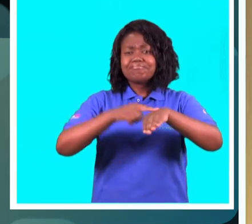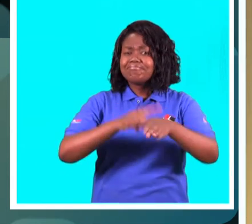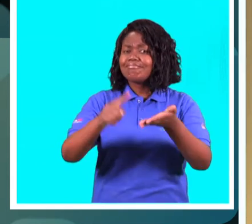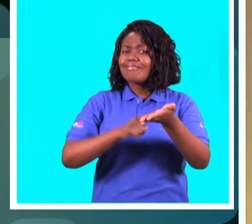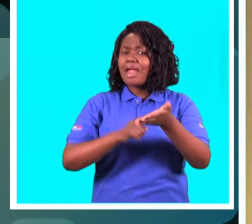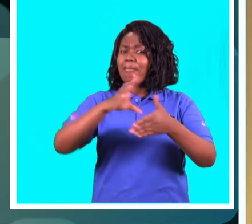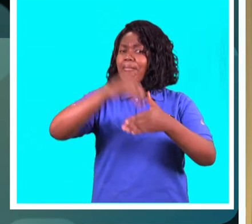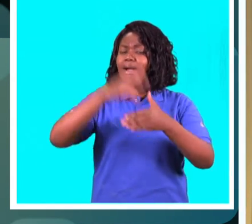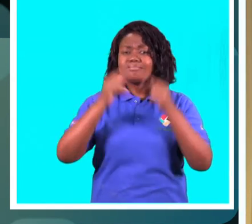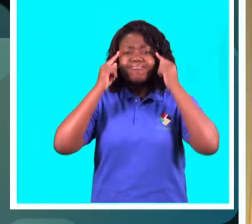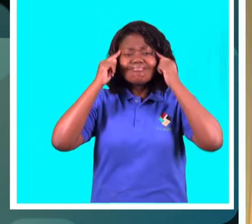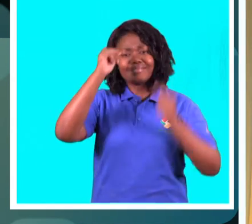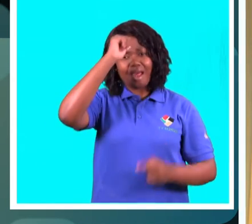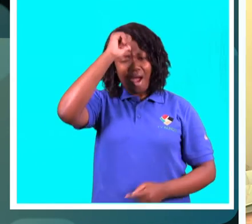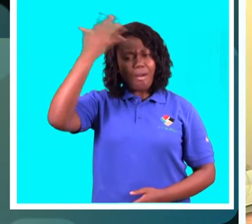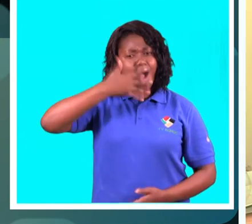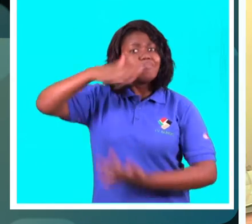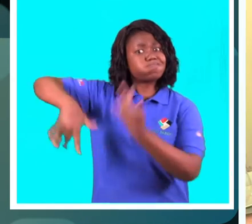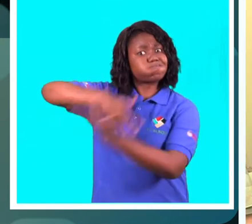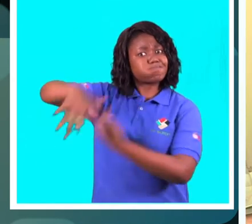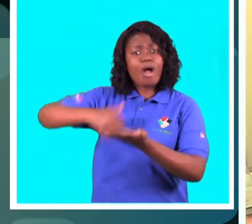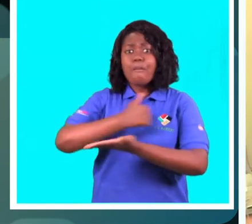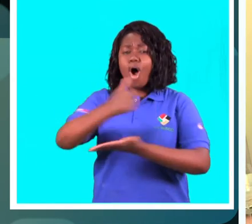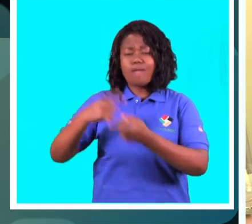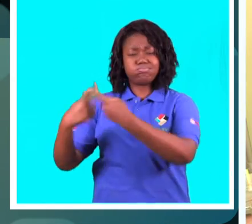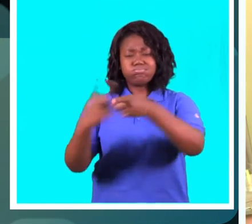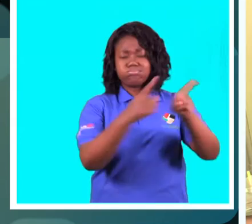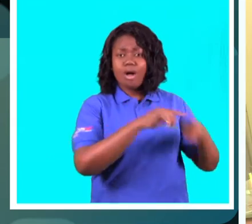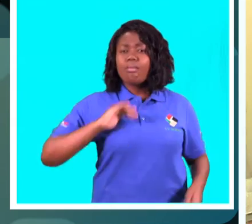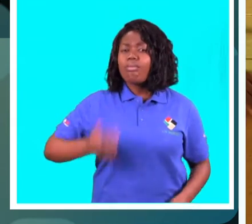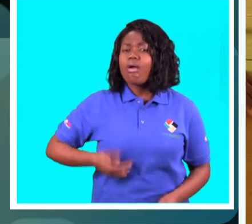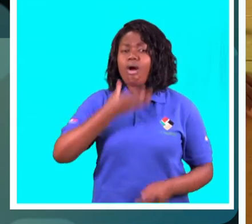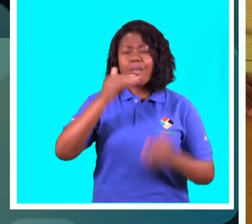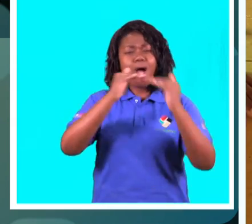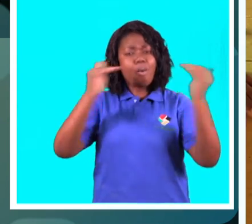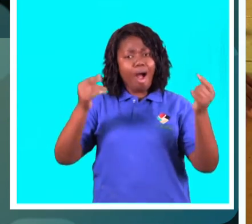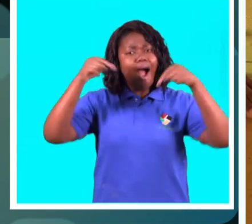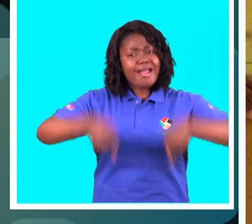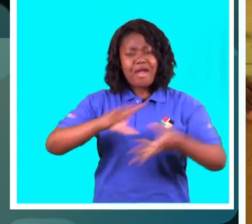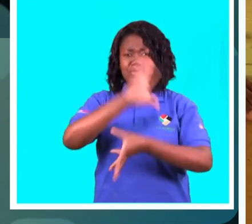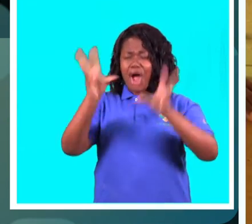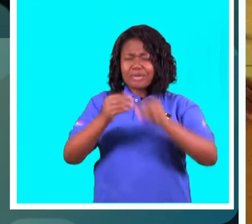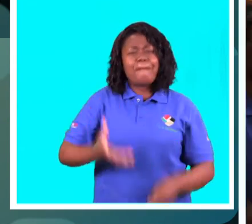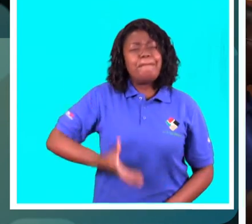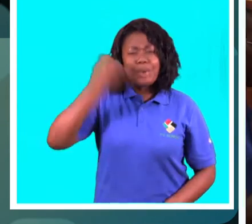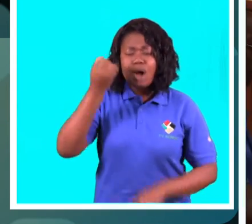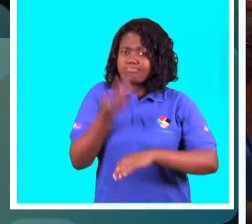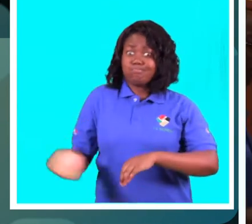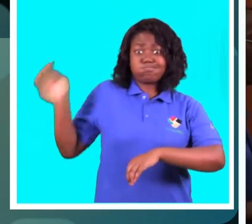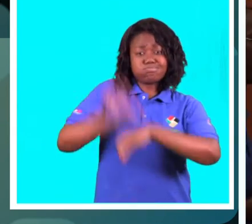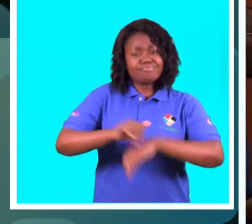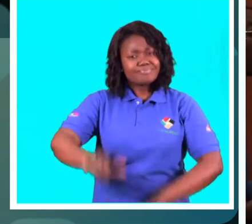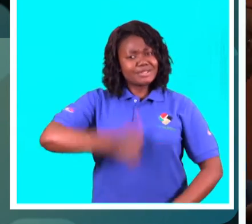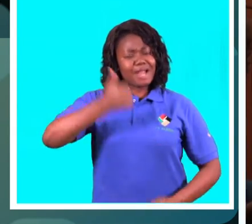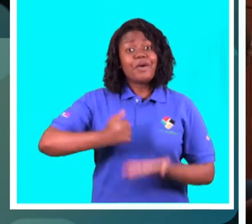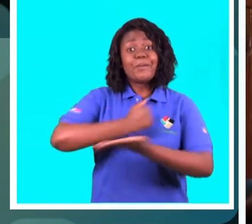Culinária, uma arte independente do gênero, da cor da pele e da condição física. Aqui todos podem profissionalizar-se